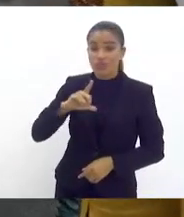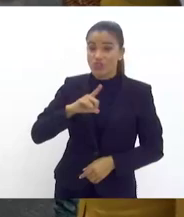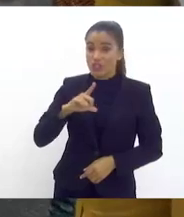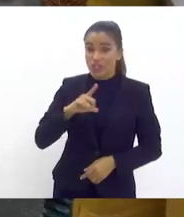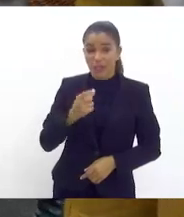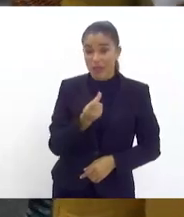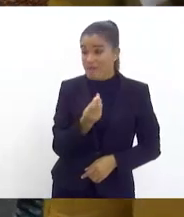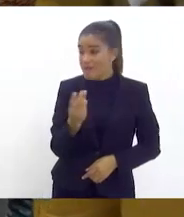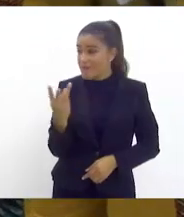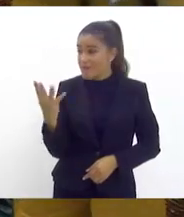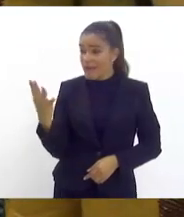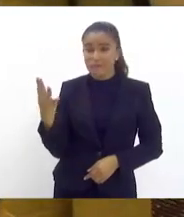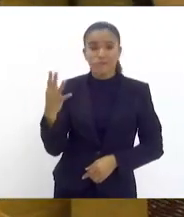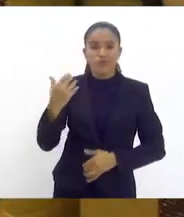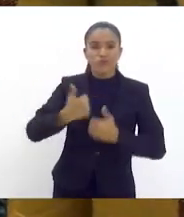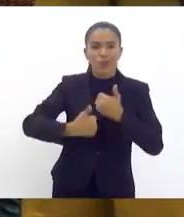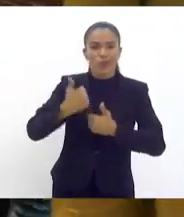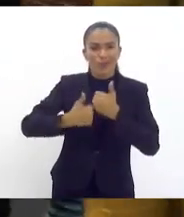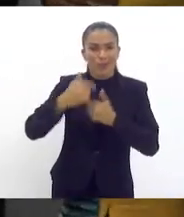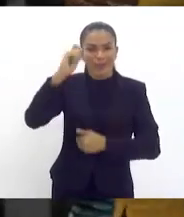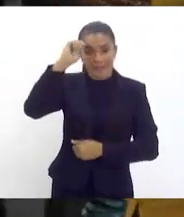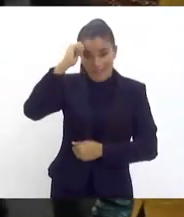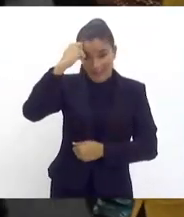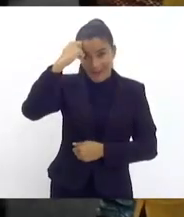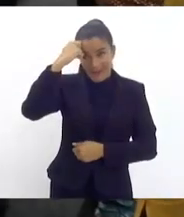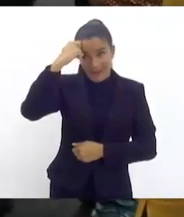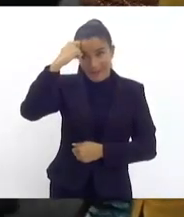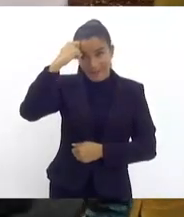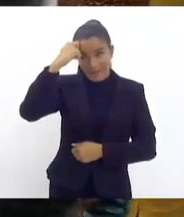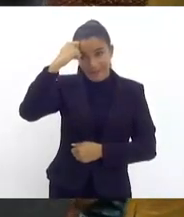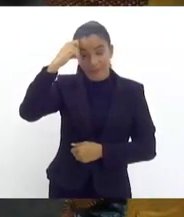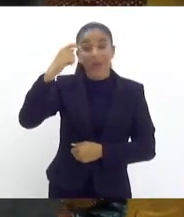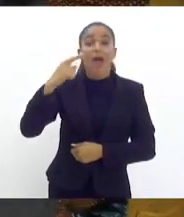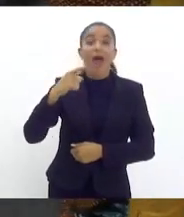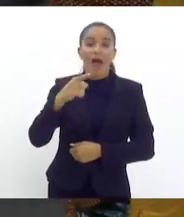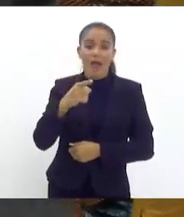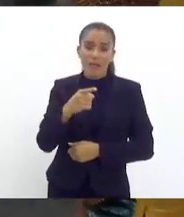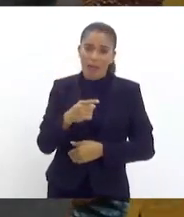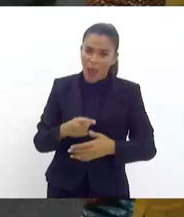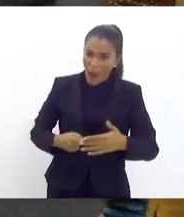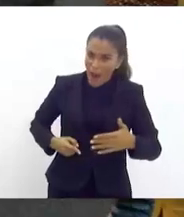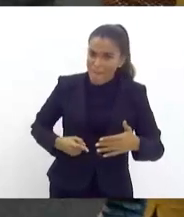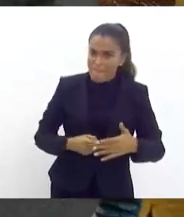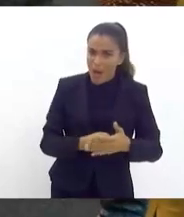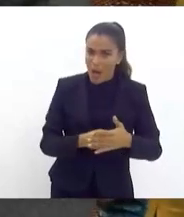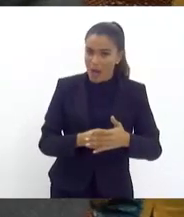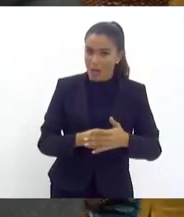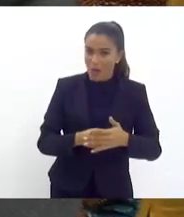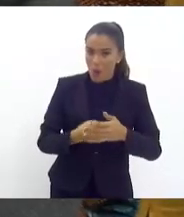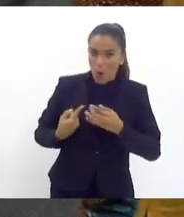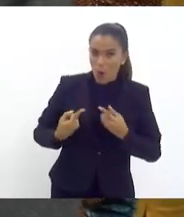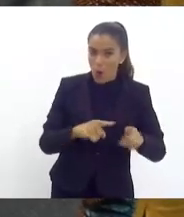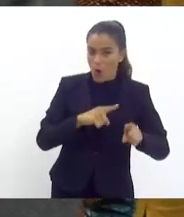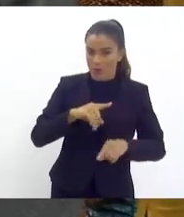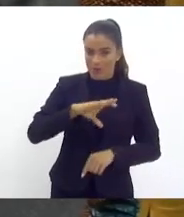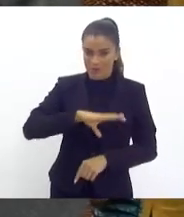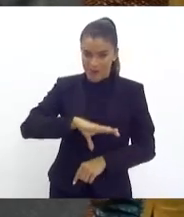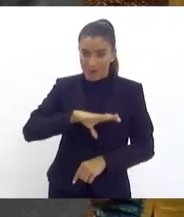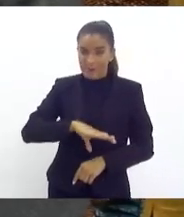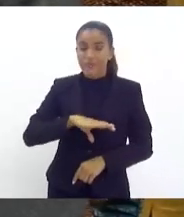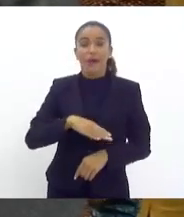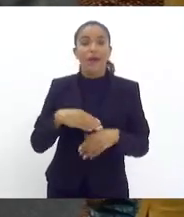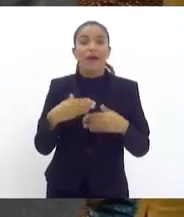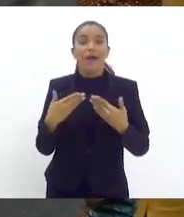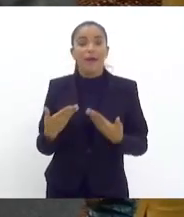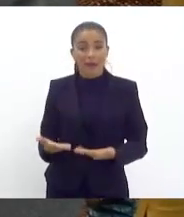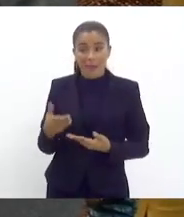exatamente jogadores negros. E aí a acusação feita ao Clube de Regatas Vasco da Gama é